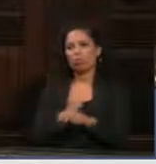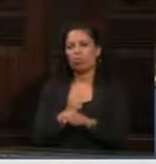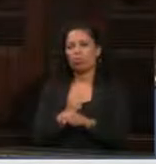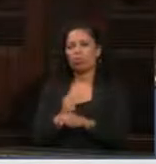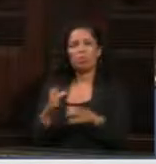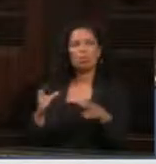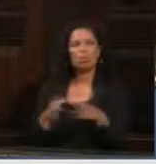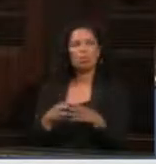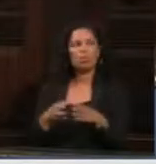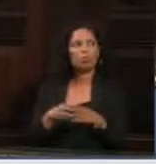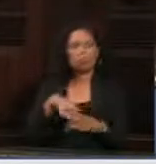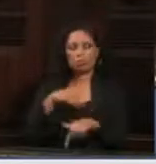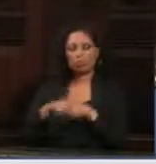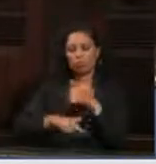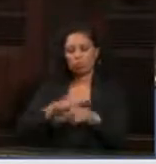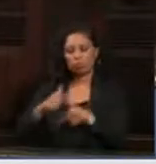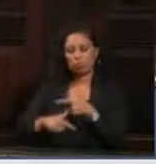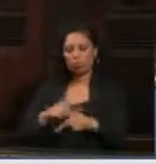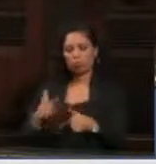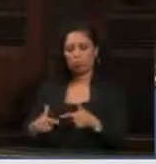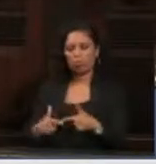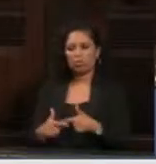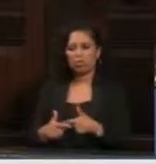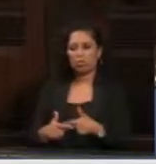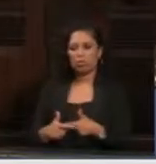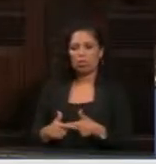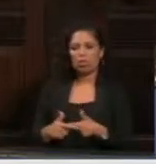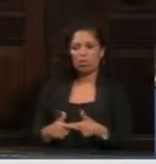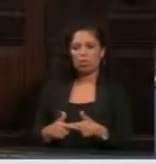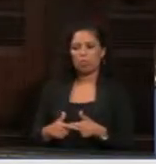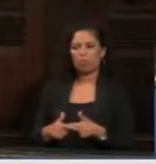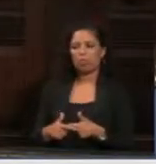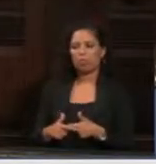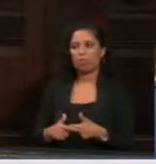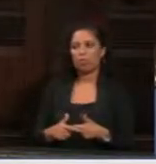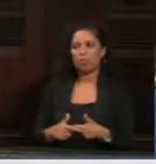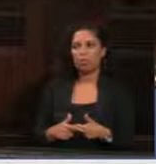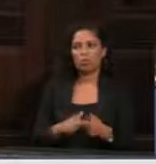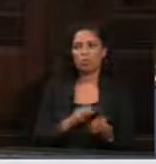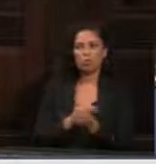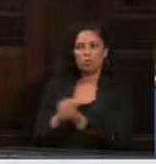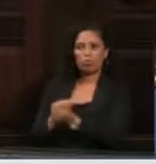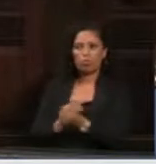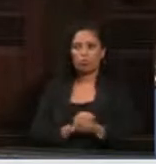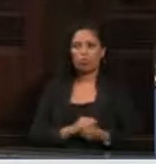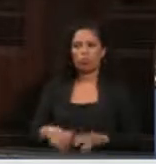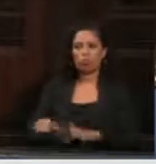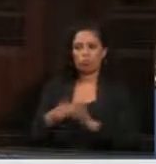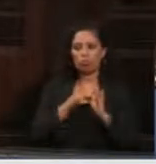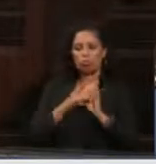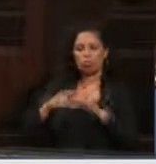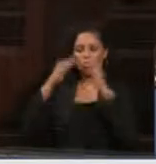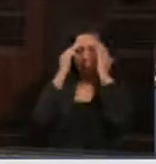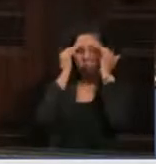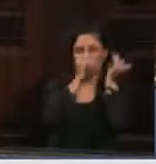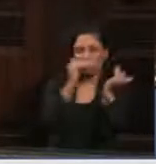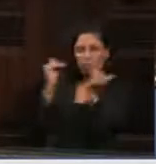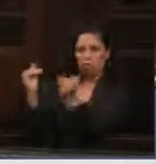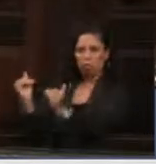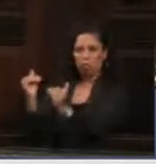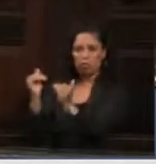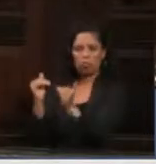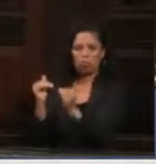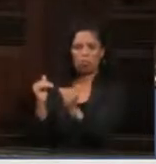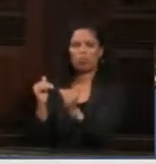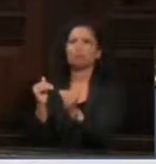um trabalho que possa realmente ser um trabalho coletivo de respeito à